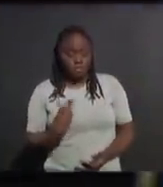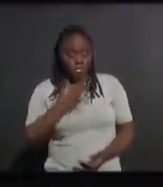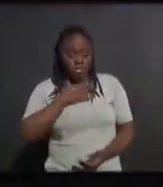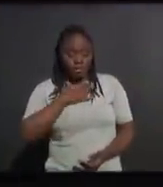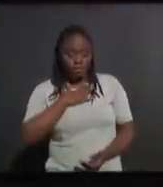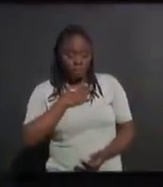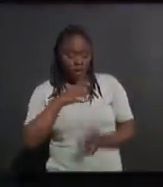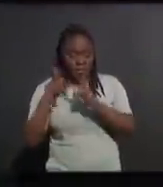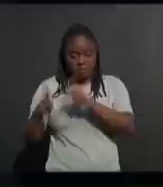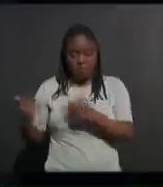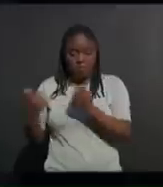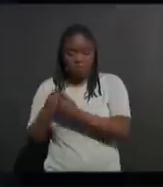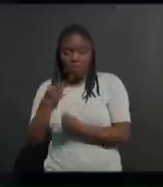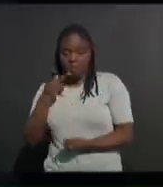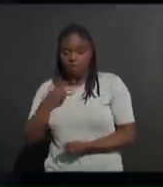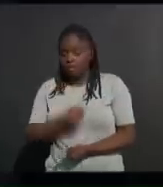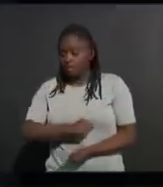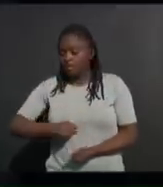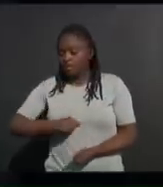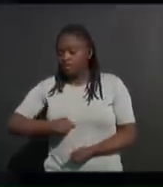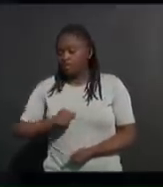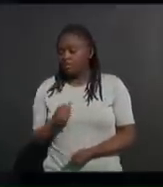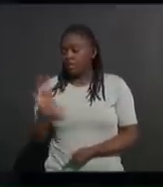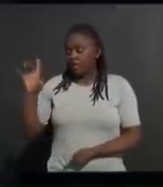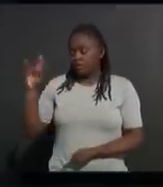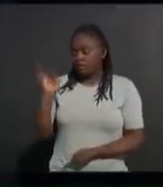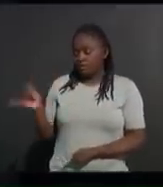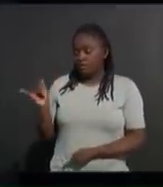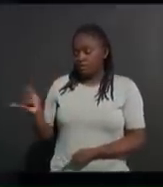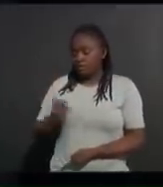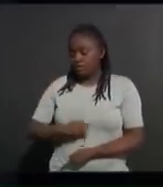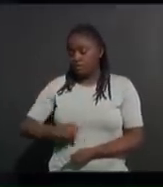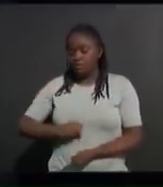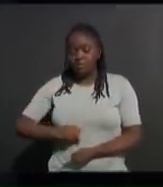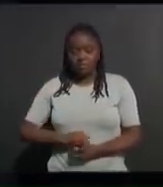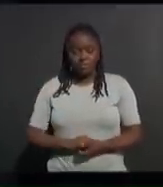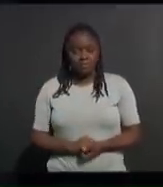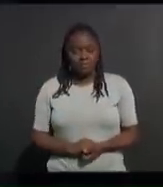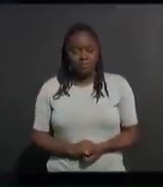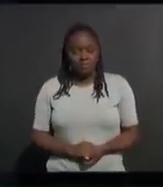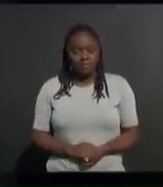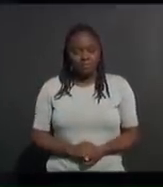uma mensagem assim, fica assim, aí ó, aí Deus falando aí ó.